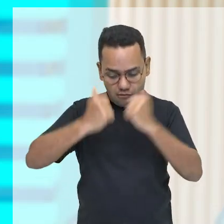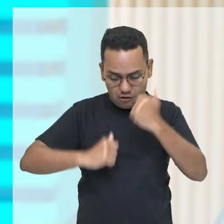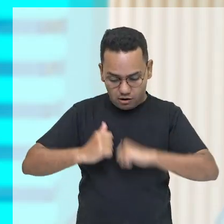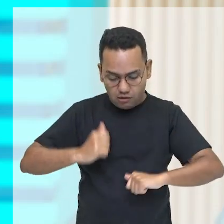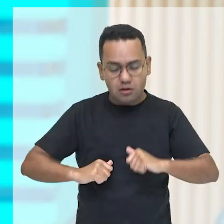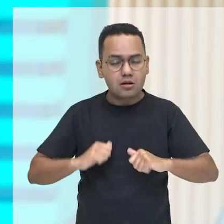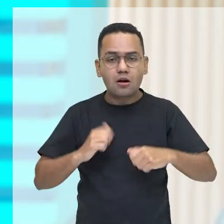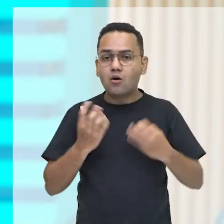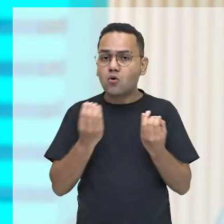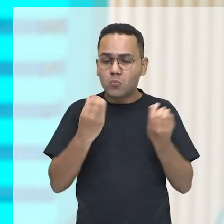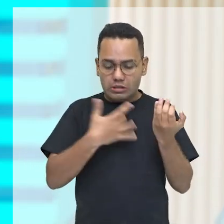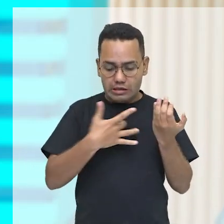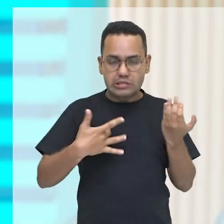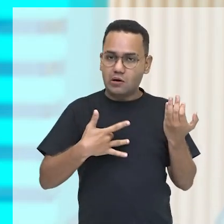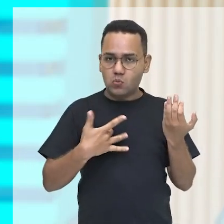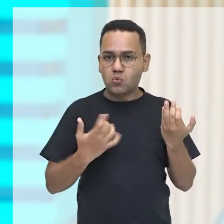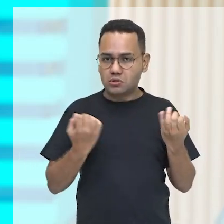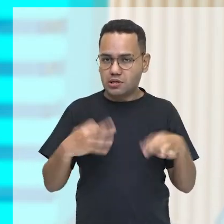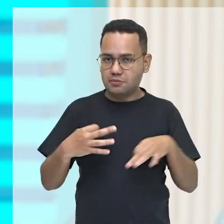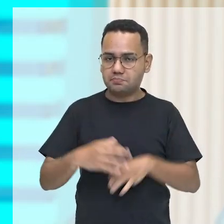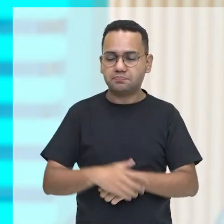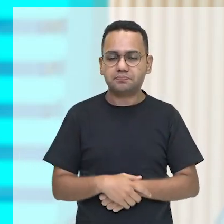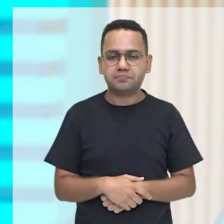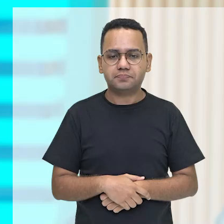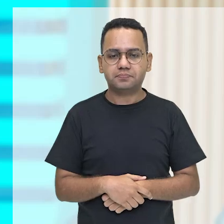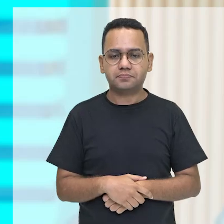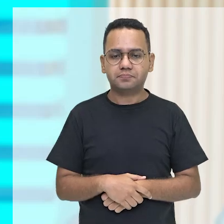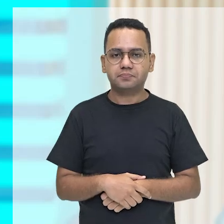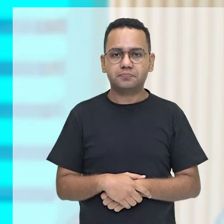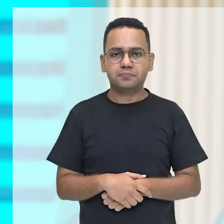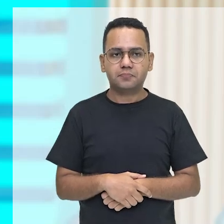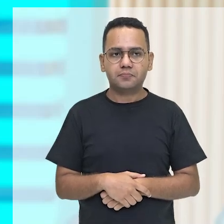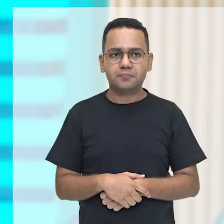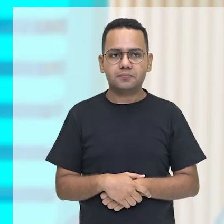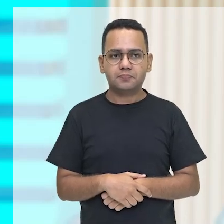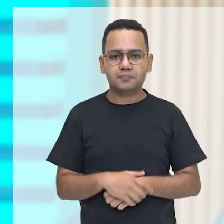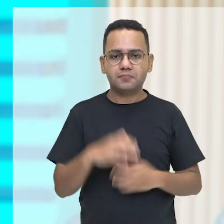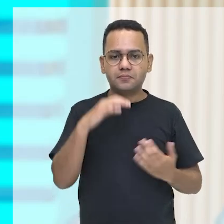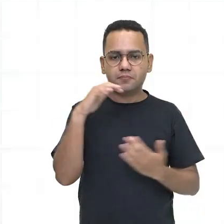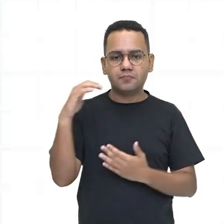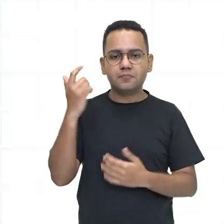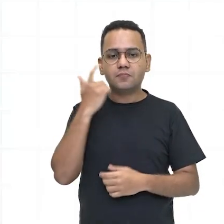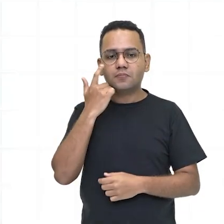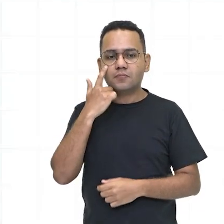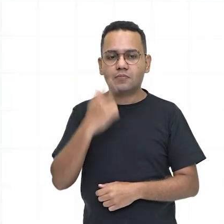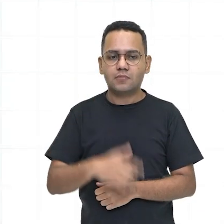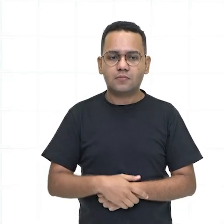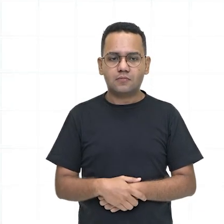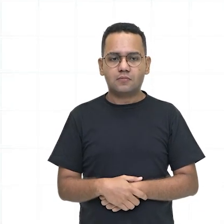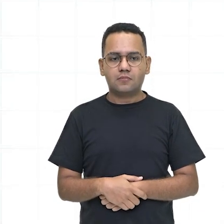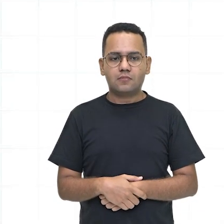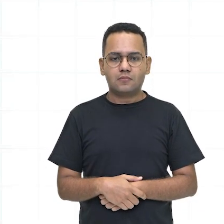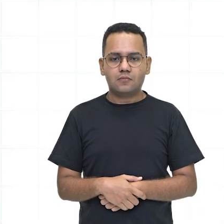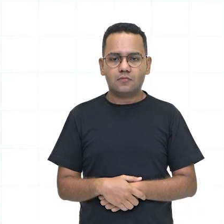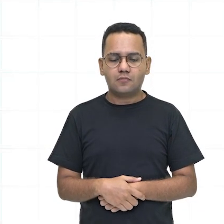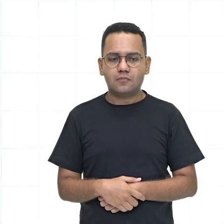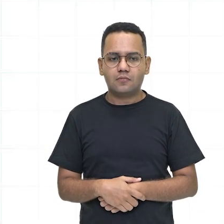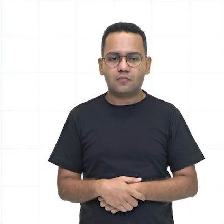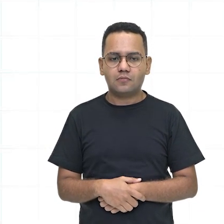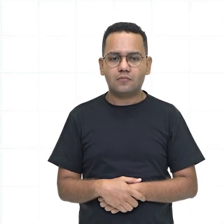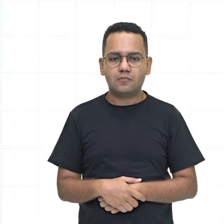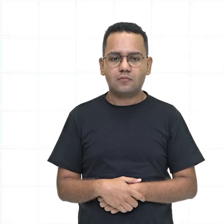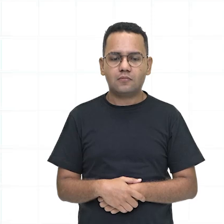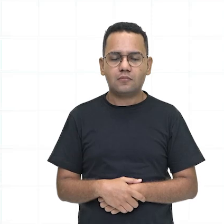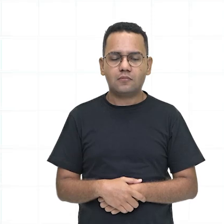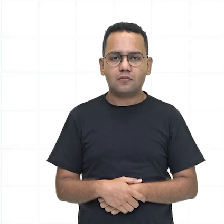de vocês. Então vamos acompanhar aqui como é que é o sistema cardiorrespiratório e onde está relacionada